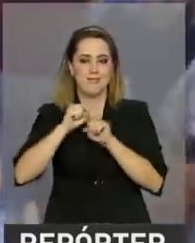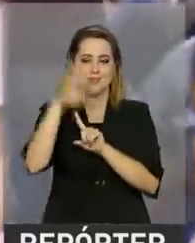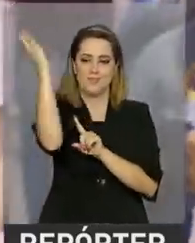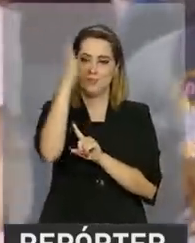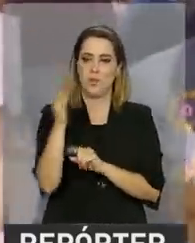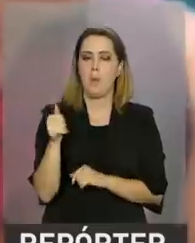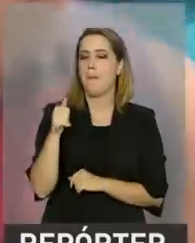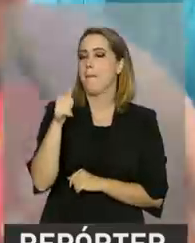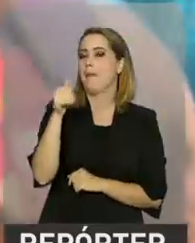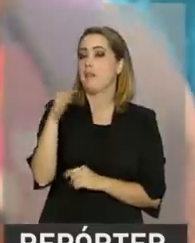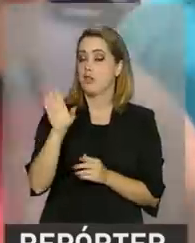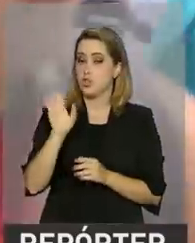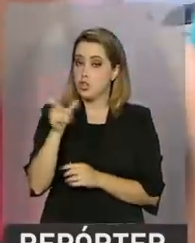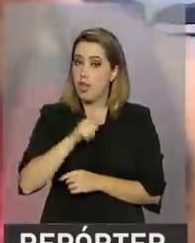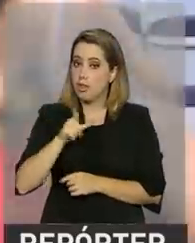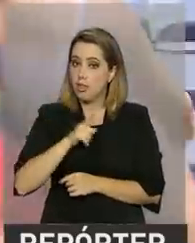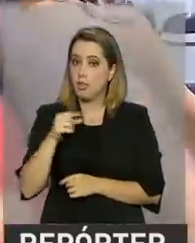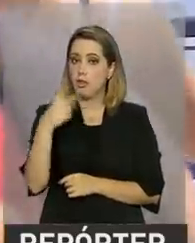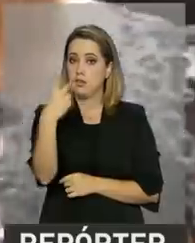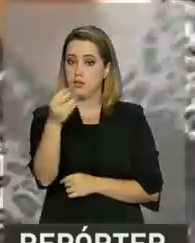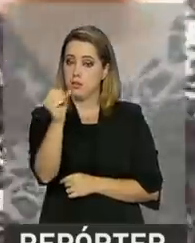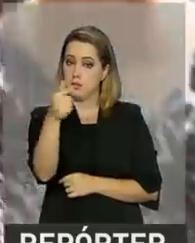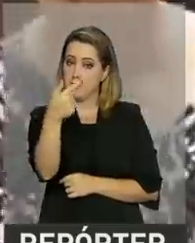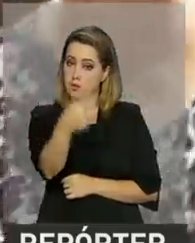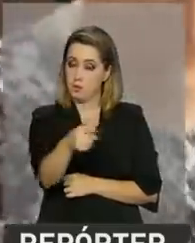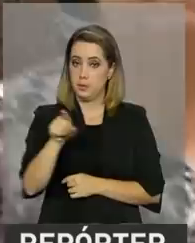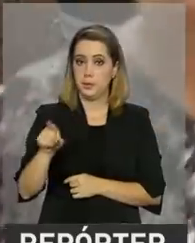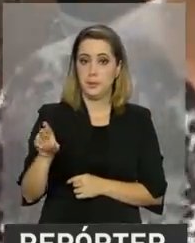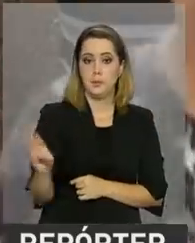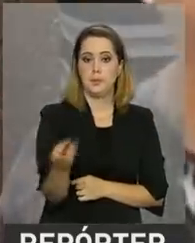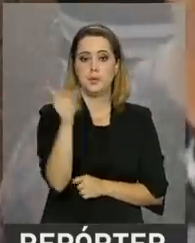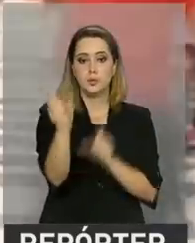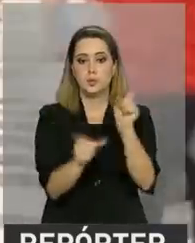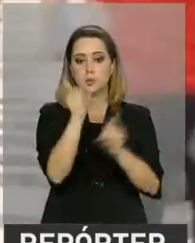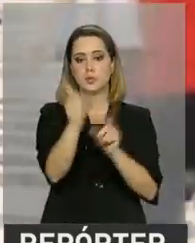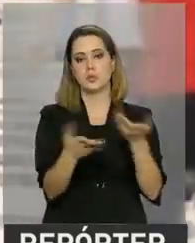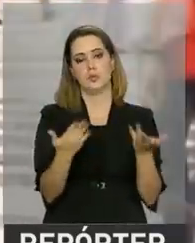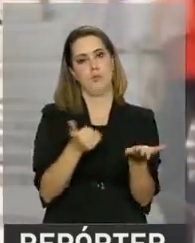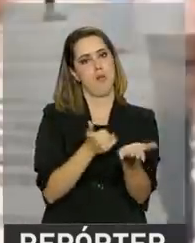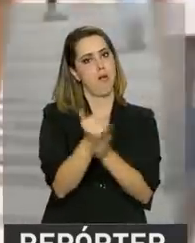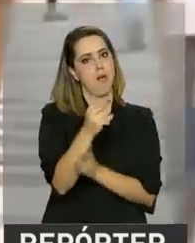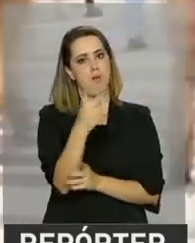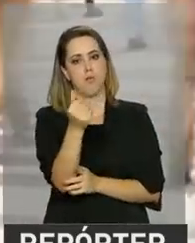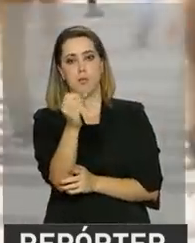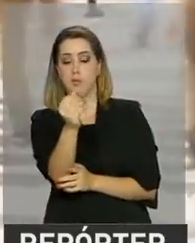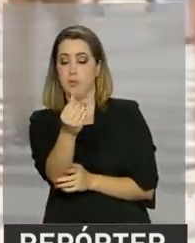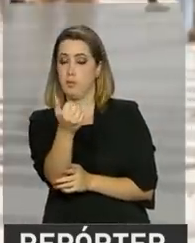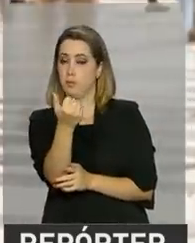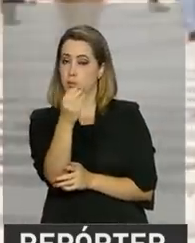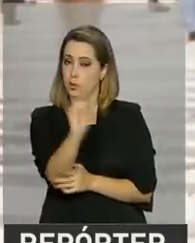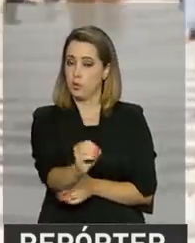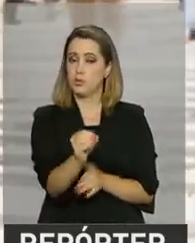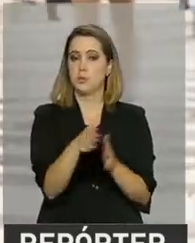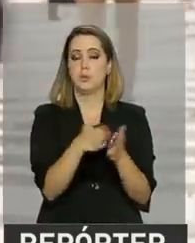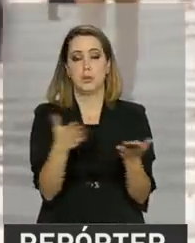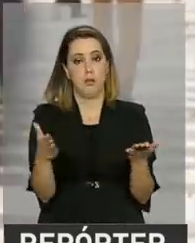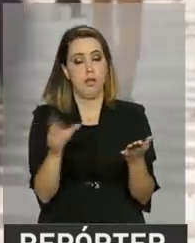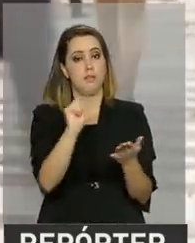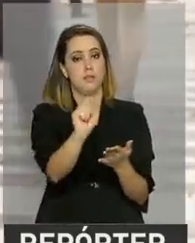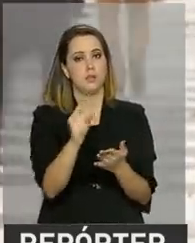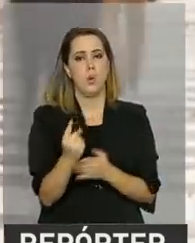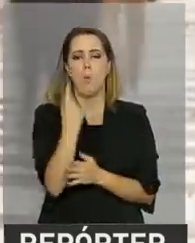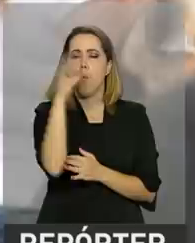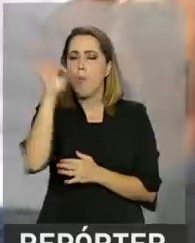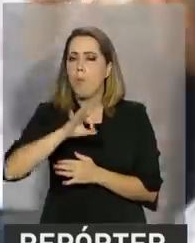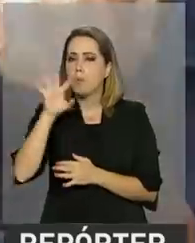de 207 milhões de habitantes. Entre 2000 e 2010, a população brasileira cresceu pouco mais de